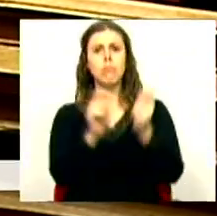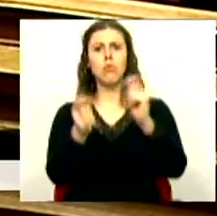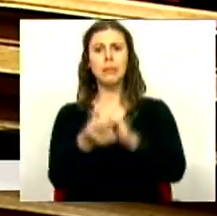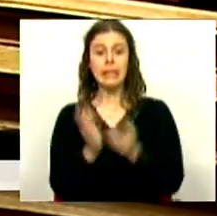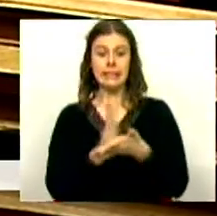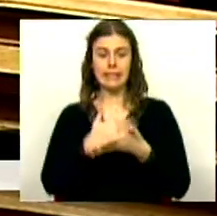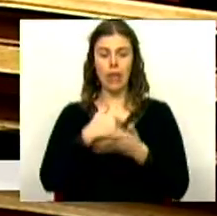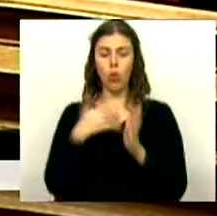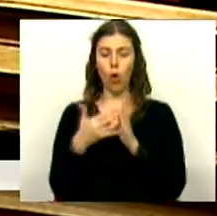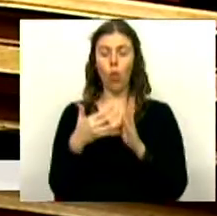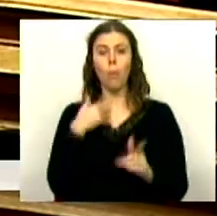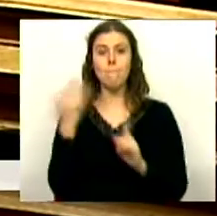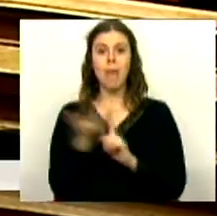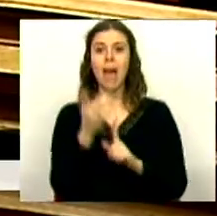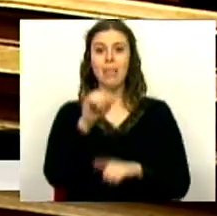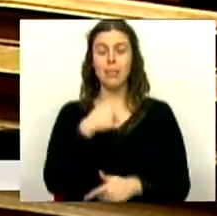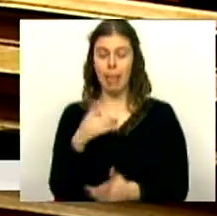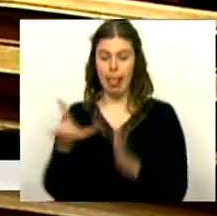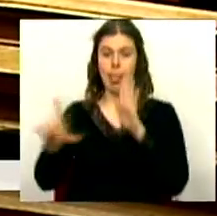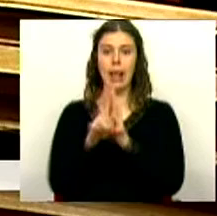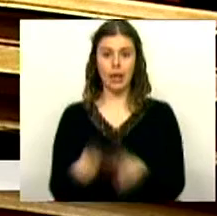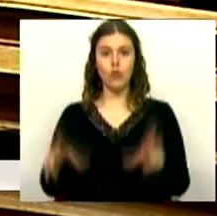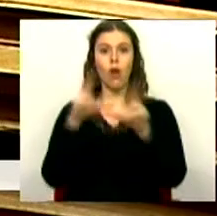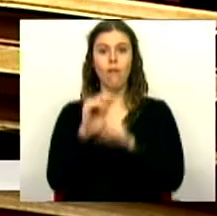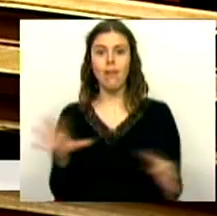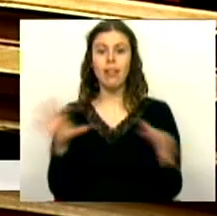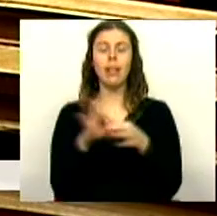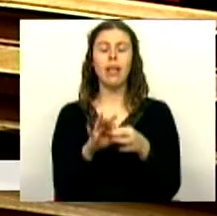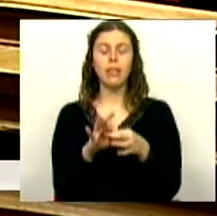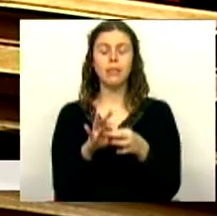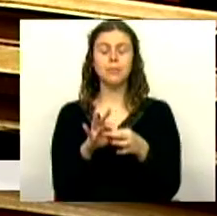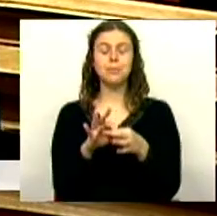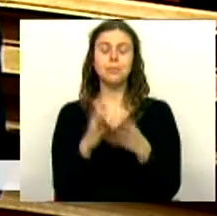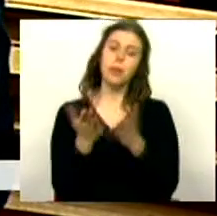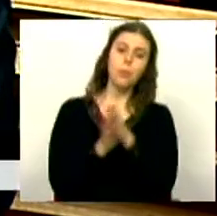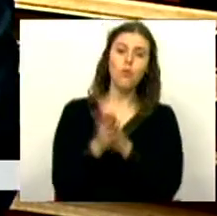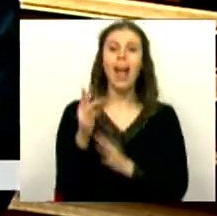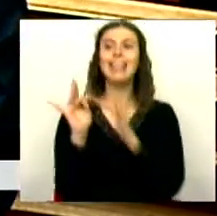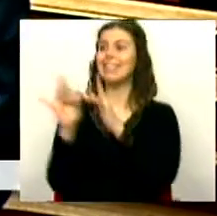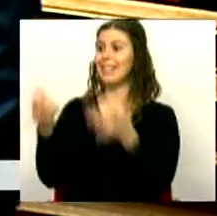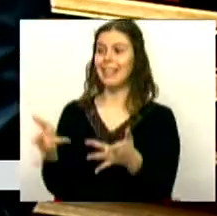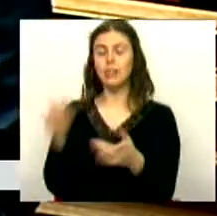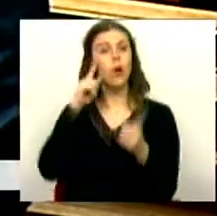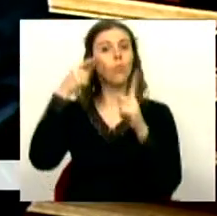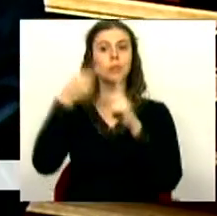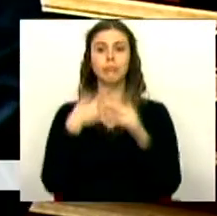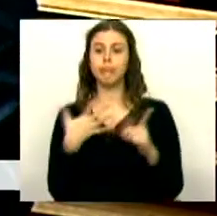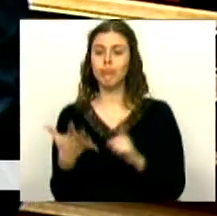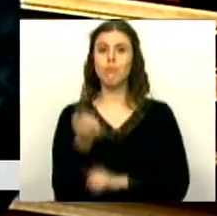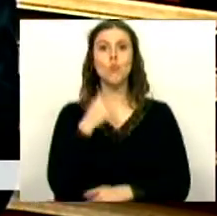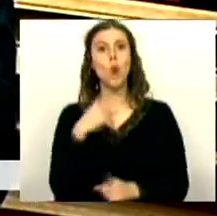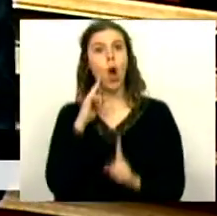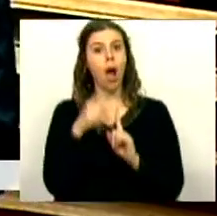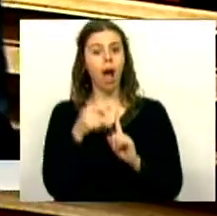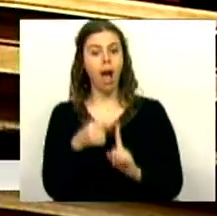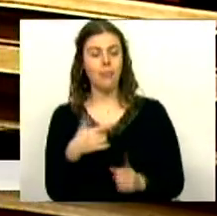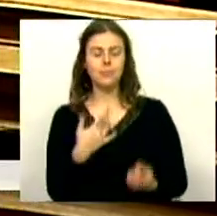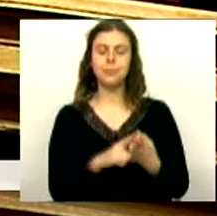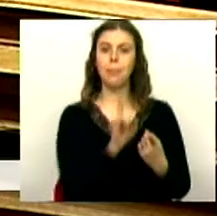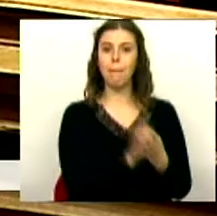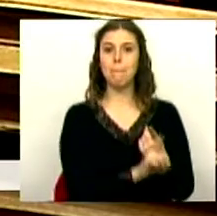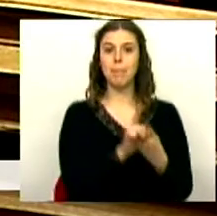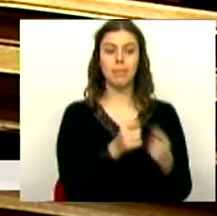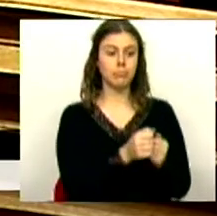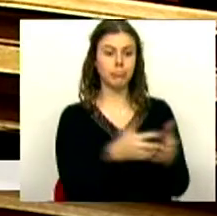sede do Código Penal e também de legislação sobre a utilização da internet, com vista a alcançar estes fins. Em primeiro lugar,